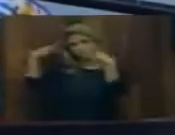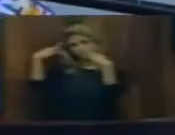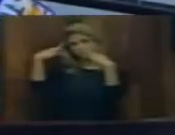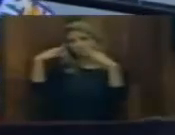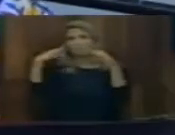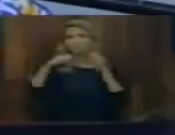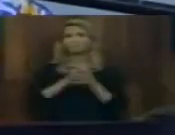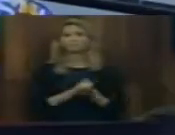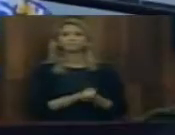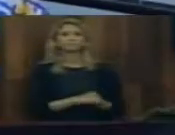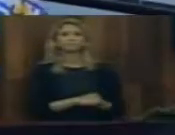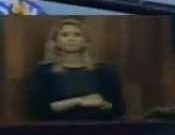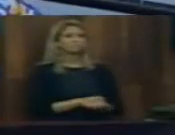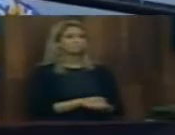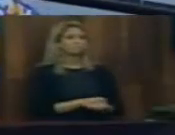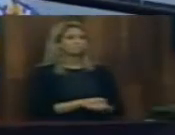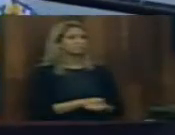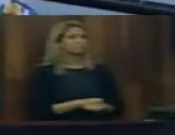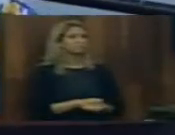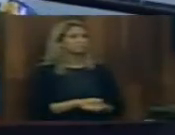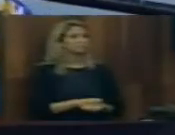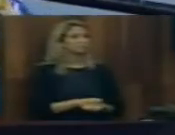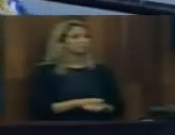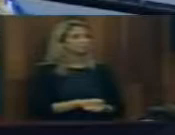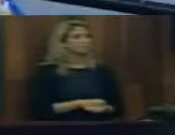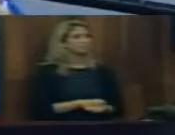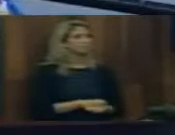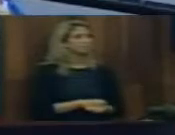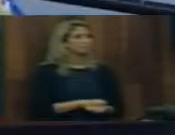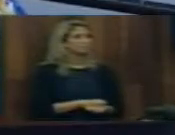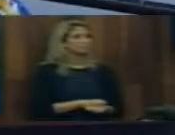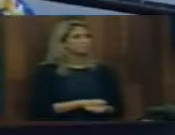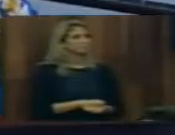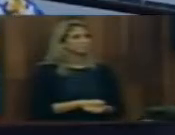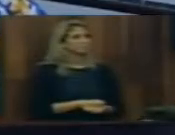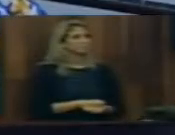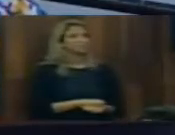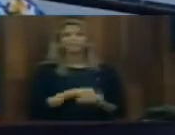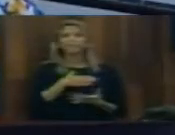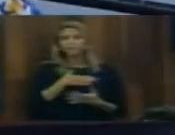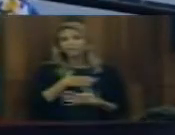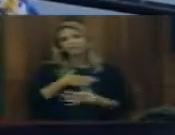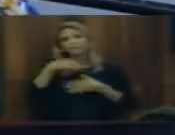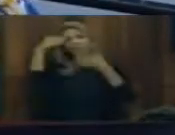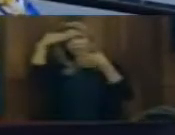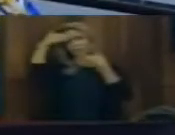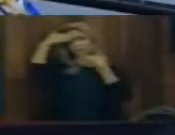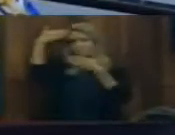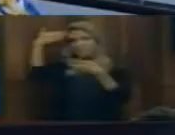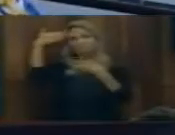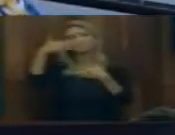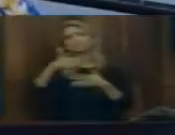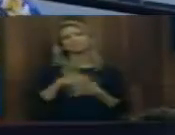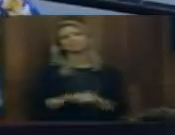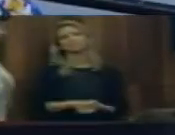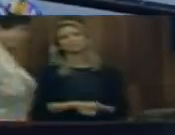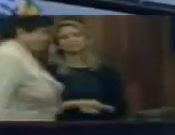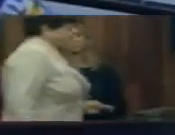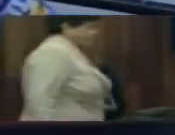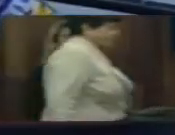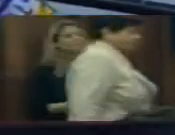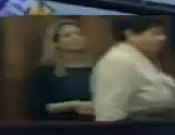dos senhores e senhoras da bancada, e estou muito agradecida, quero dizer